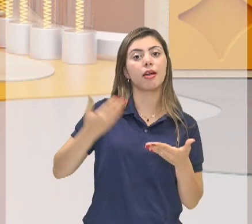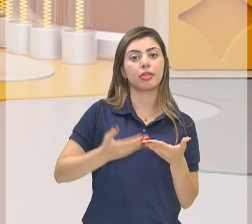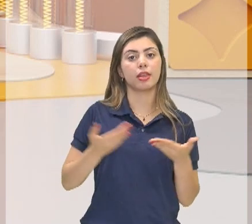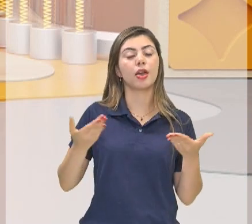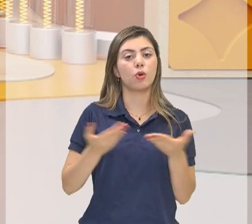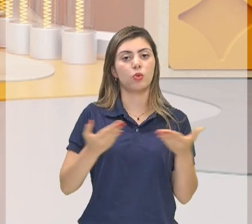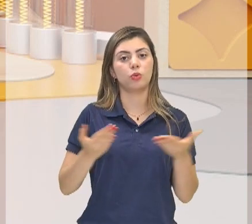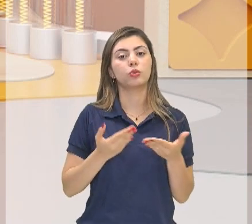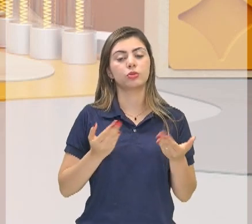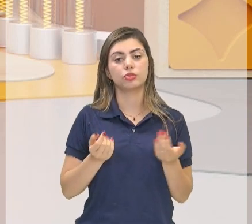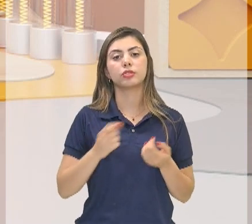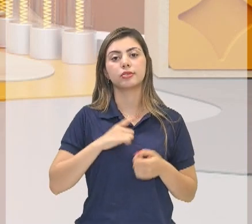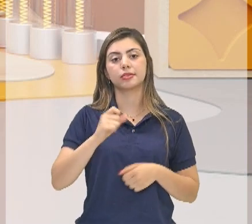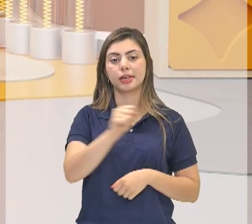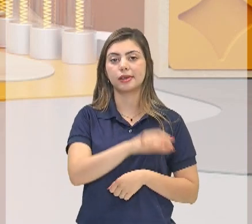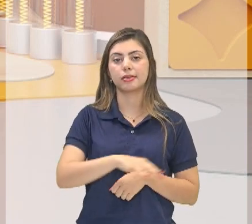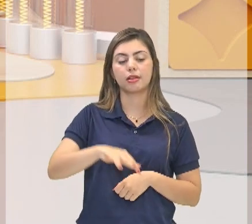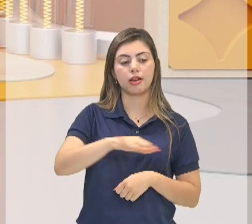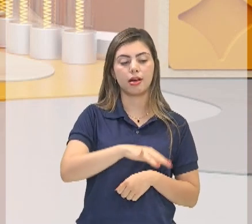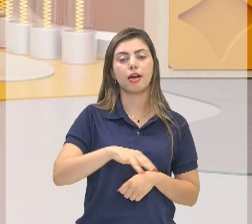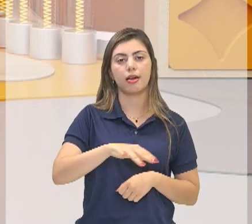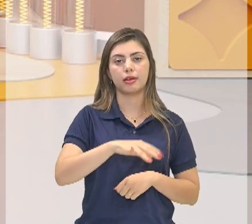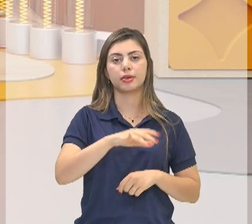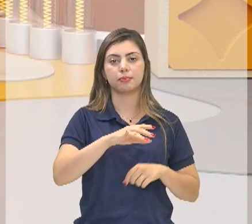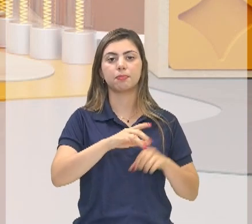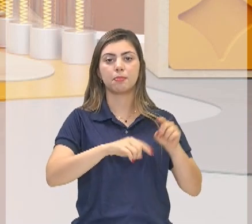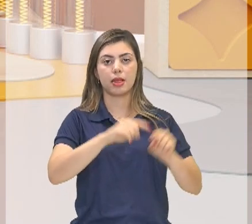estão ainda no campo material.